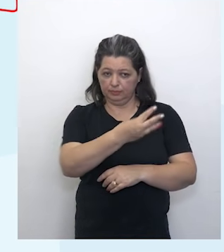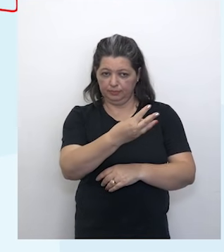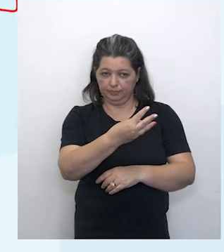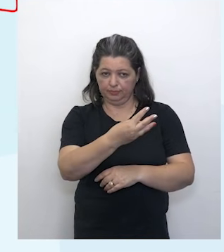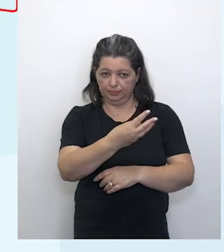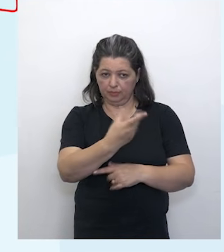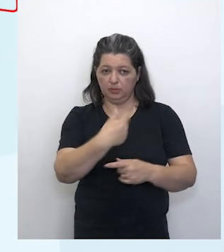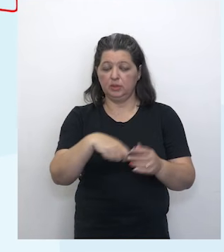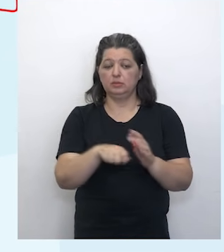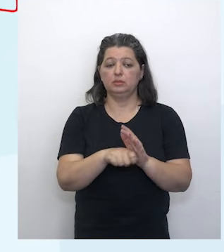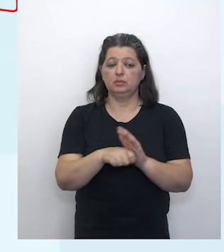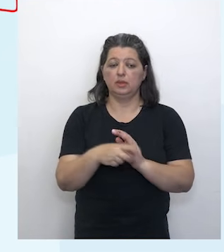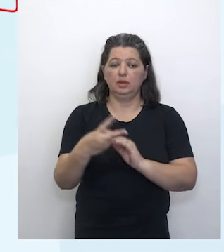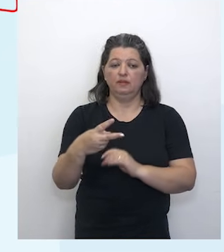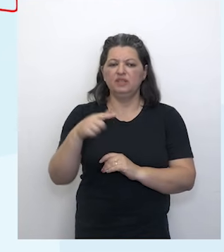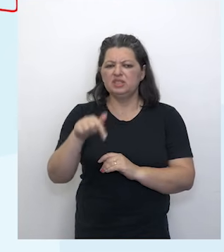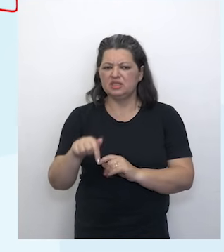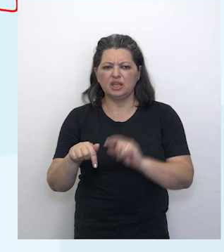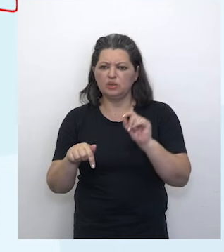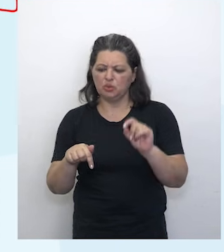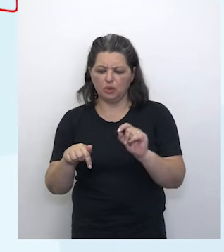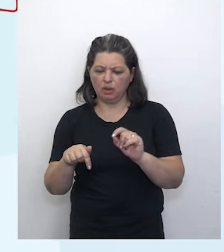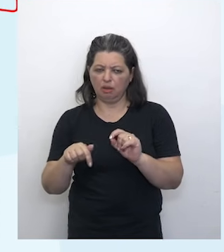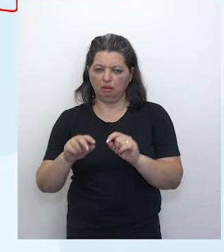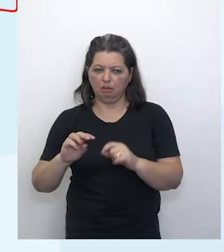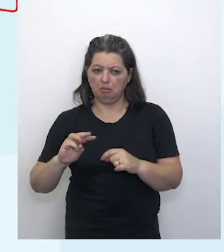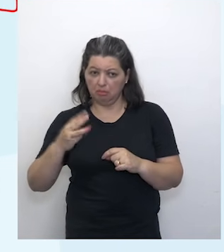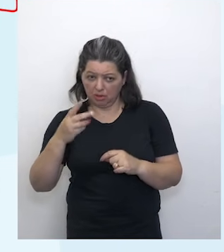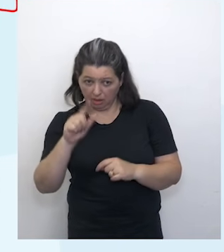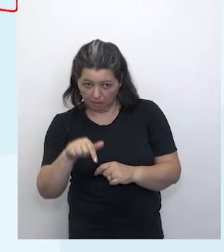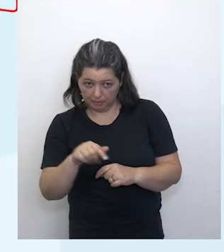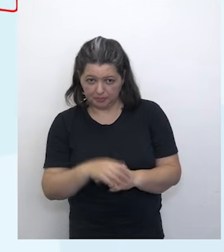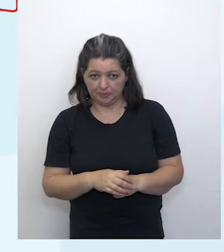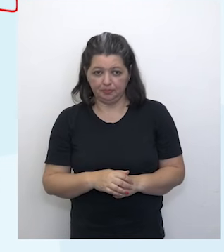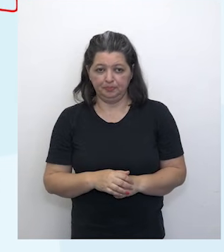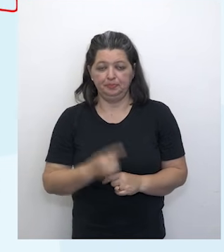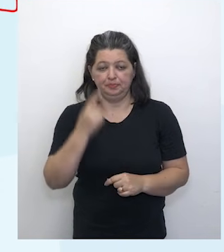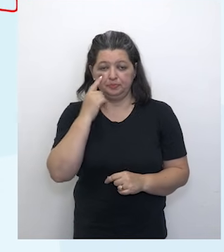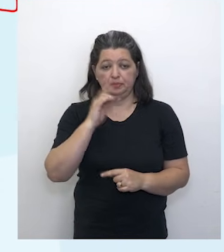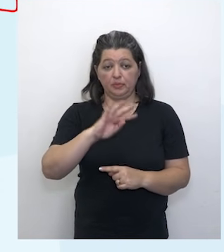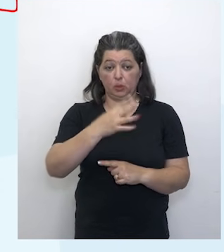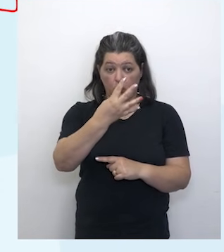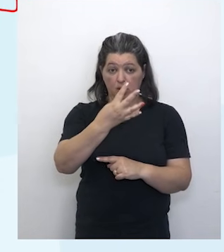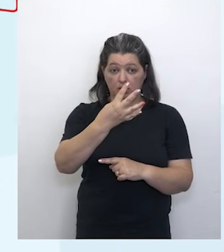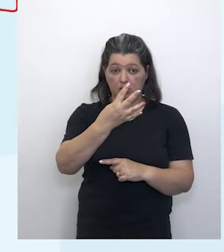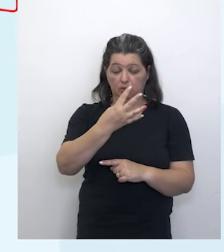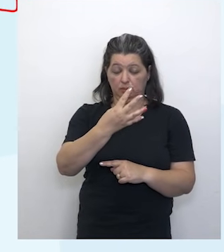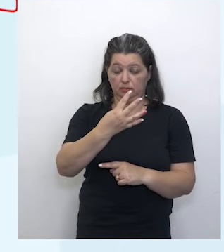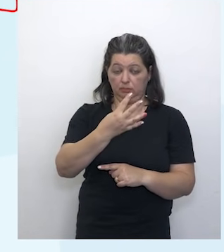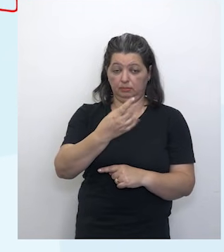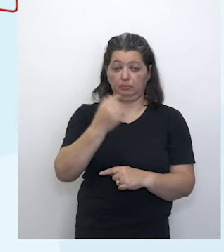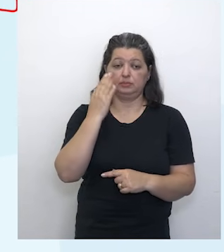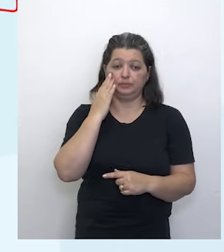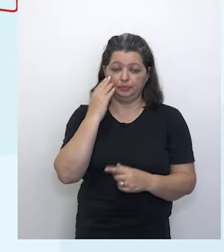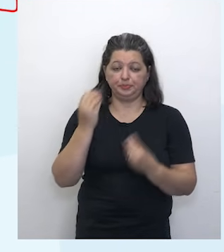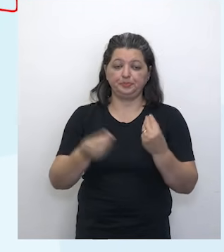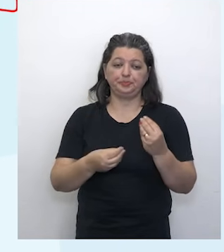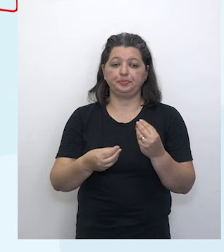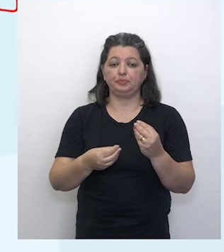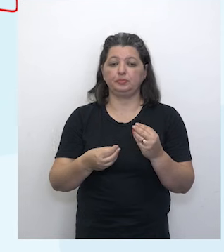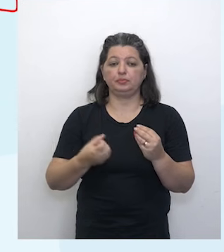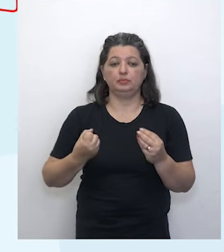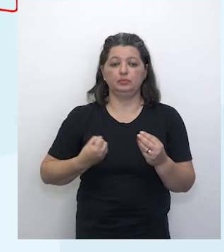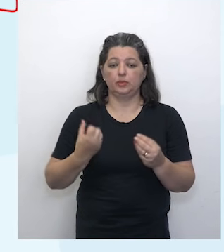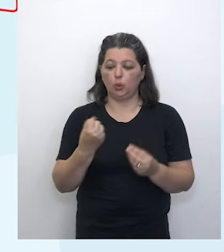tem que escrever esse número na forma de alguma coisa elevada ao cubo. Veja que aqui é a quarta potência, então você tem que escrever esse número